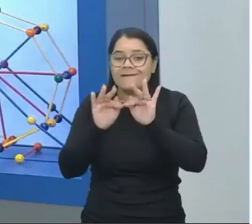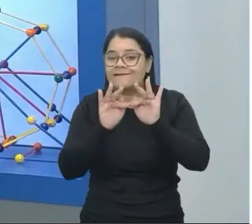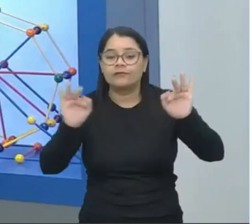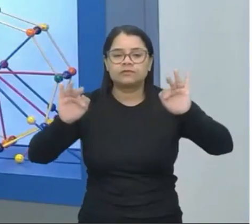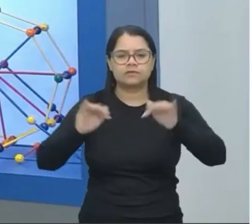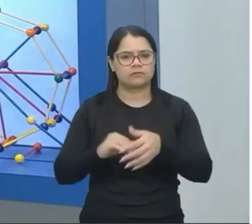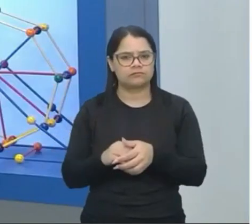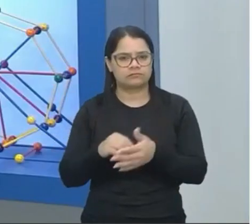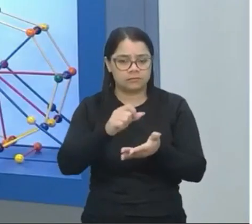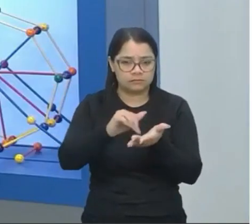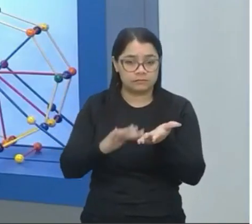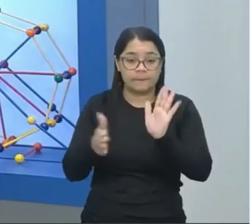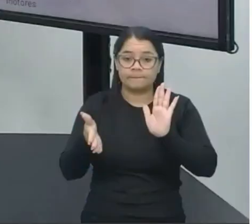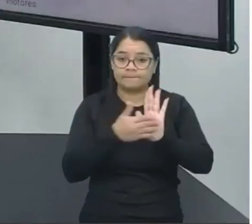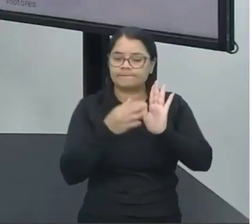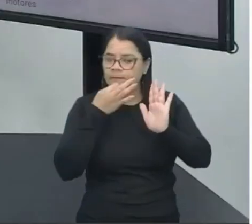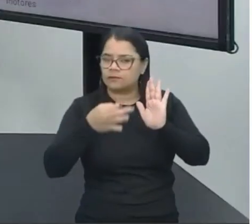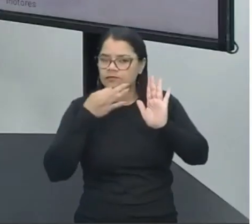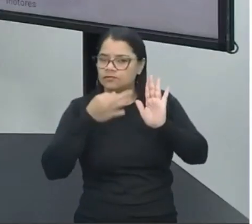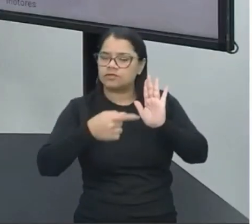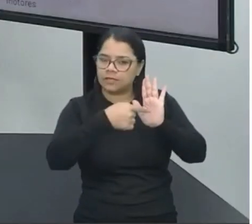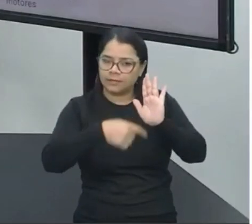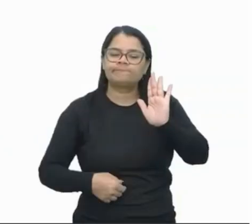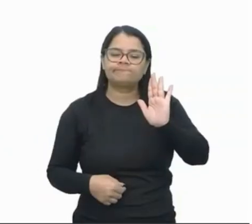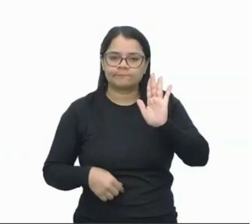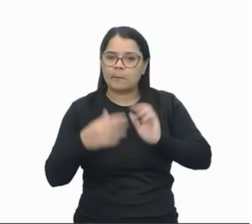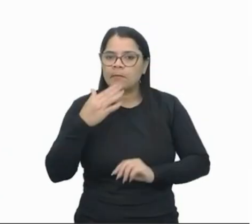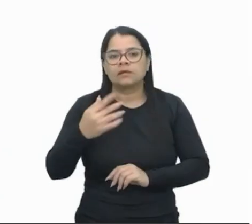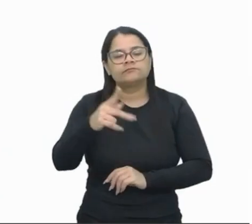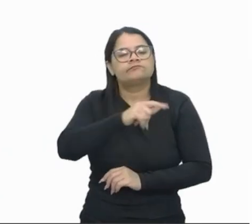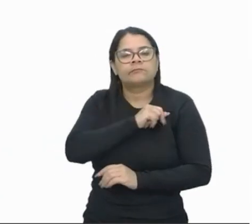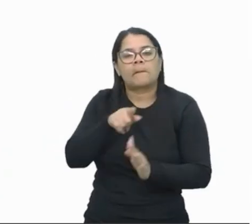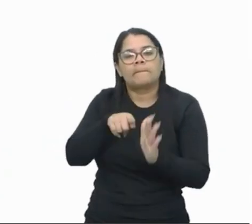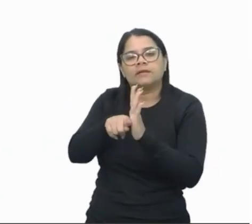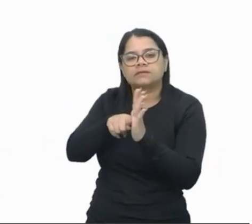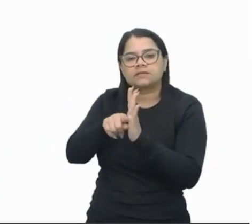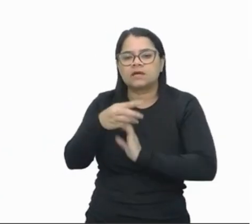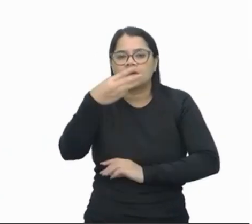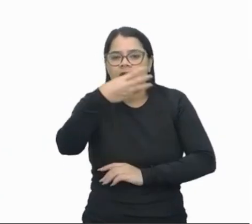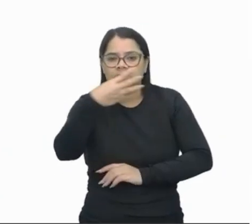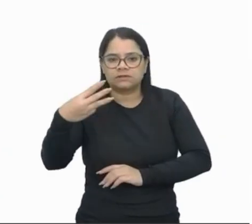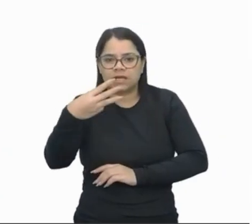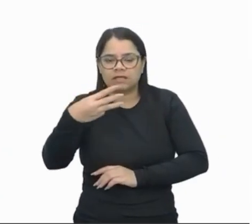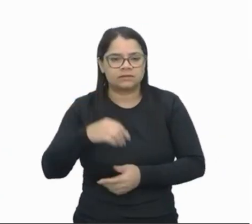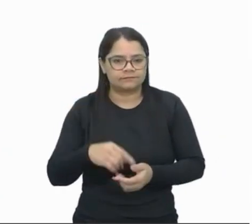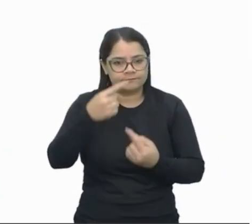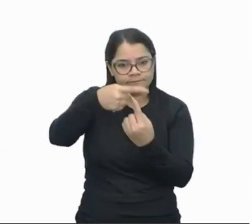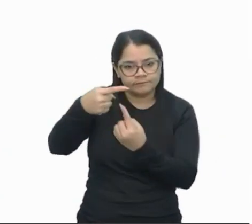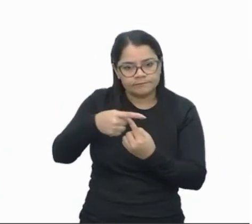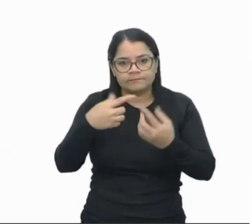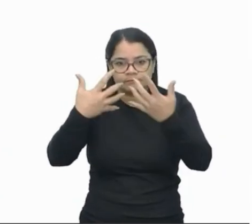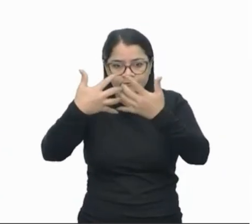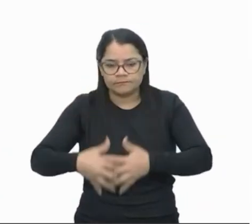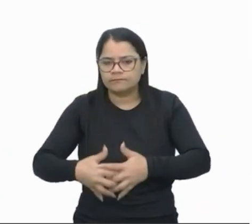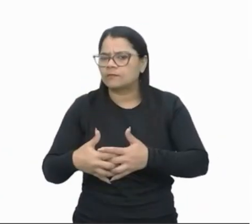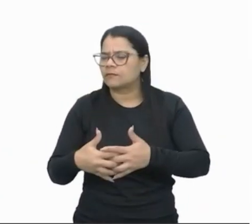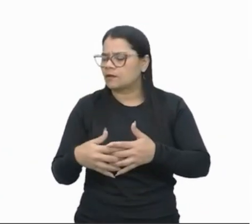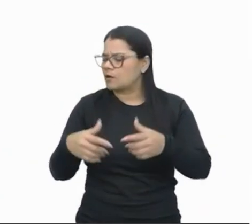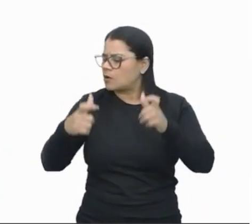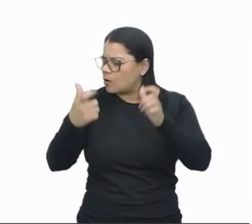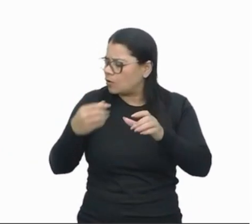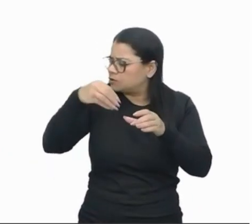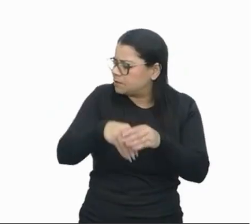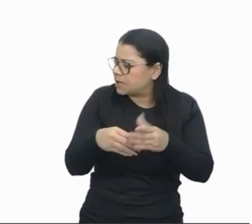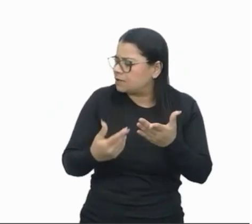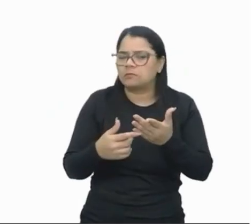uma atividade sugerida é solicitar aos estudantes que eles façam pesquisas sobre os 3 tipos de motores que a gente falou inicialmente, Onde eles são